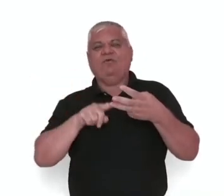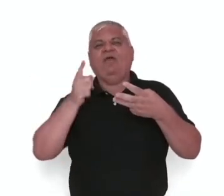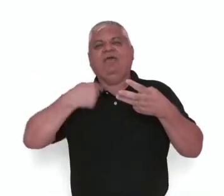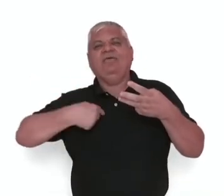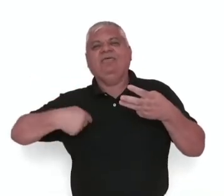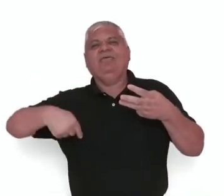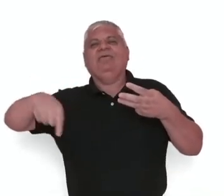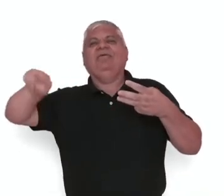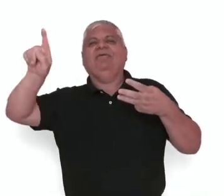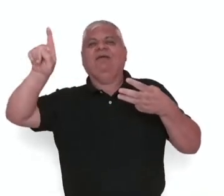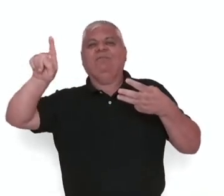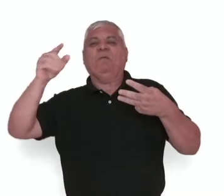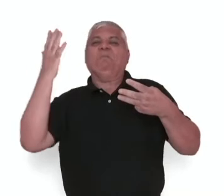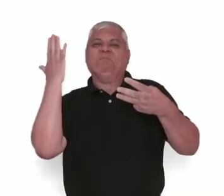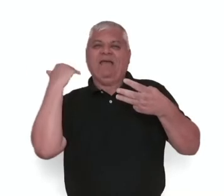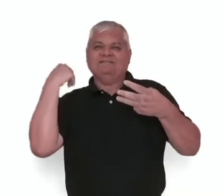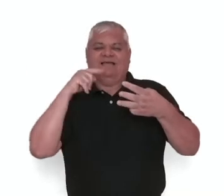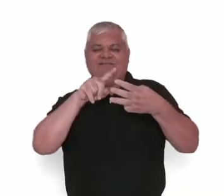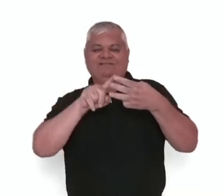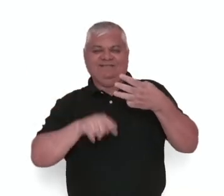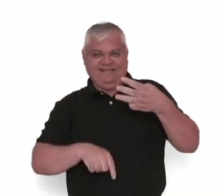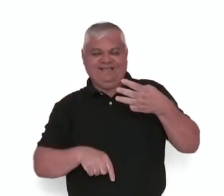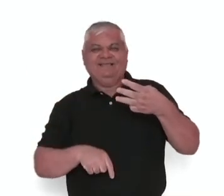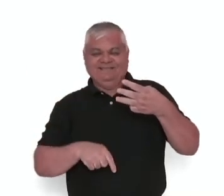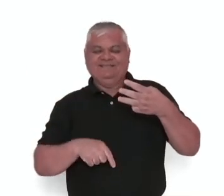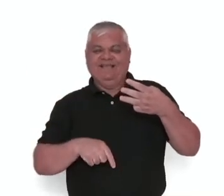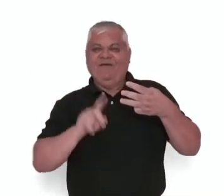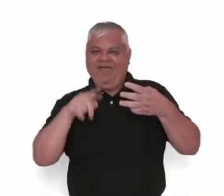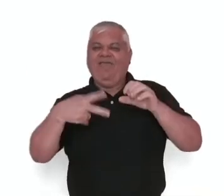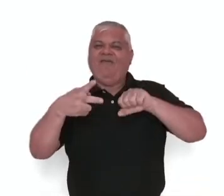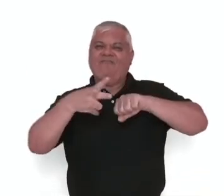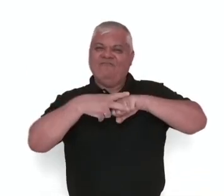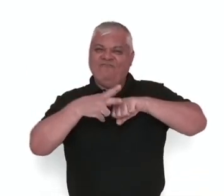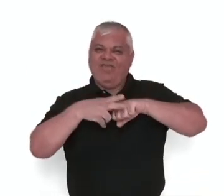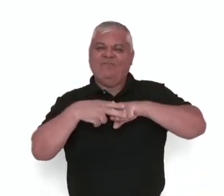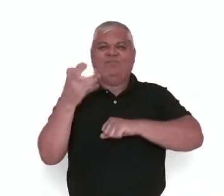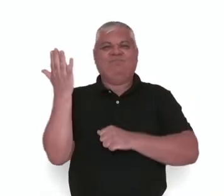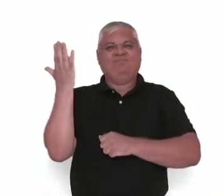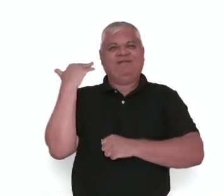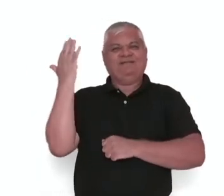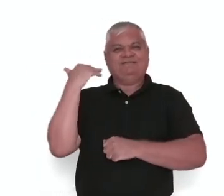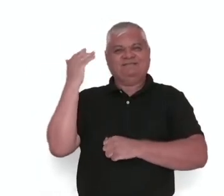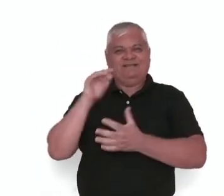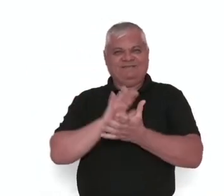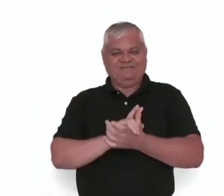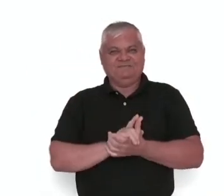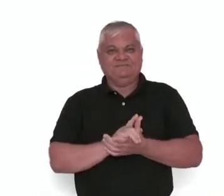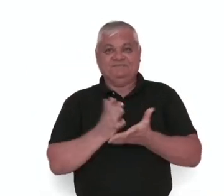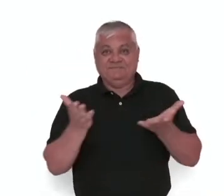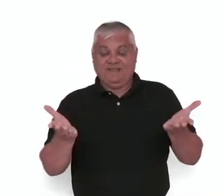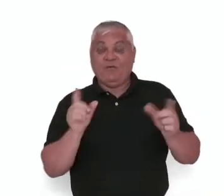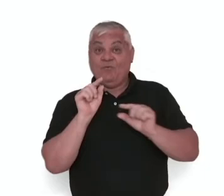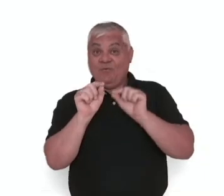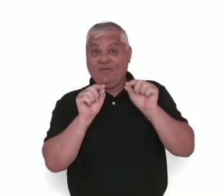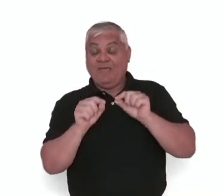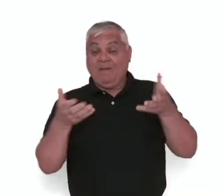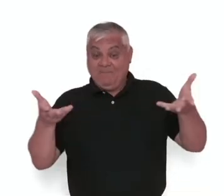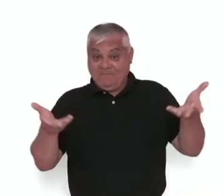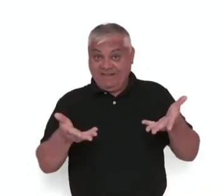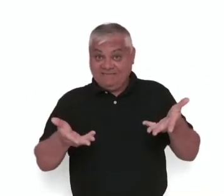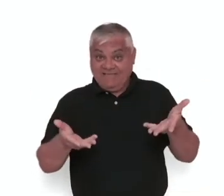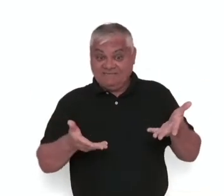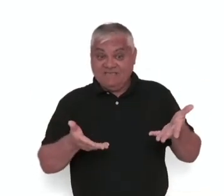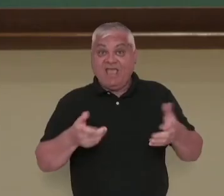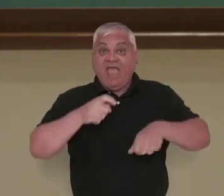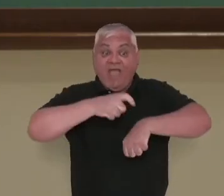também é o pretérito imperfeito, né? Então, só para nós nos lembrarmos, o presente do indicativo são situações que estão acontecendo